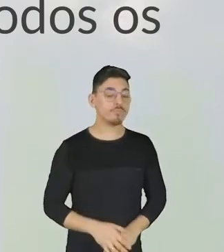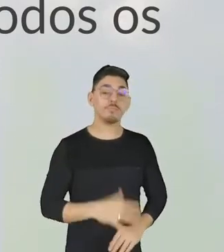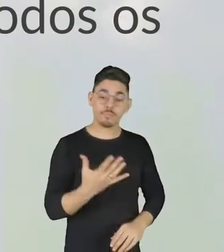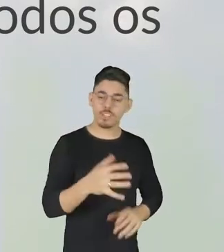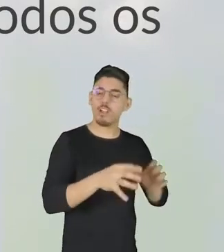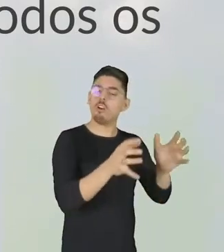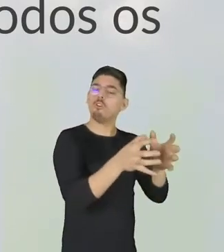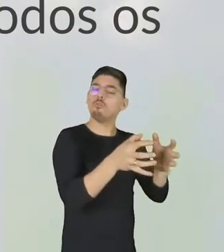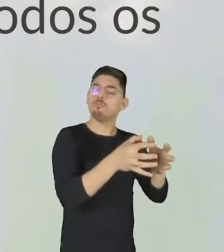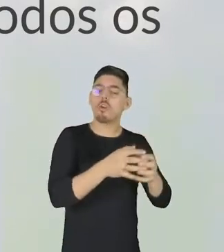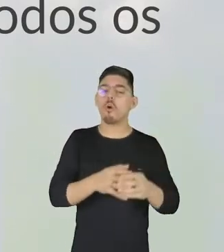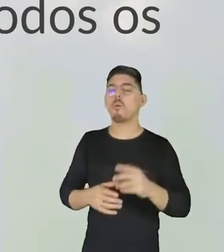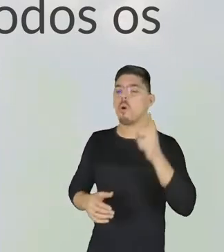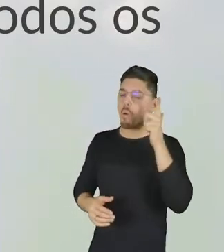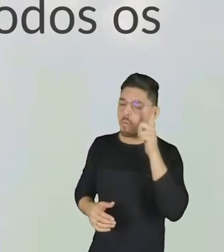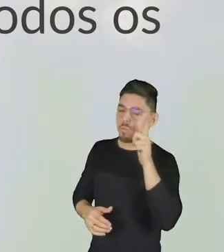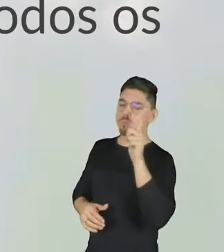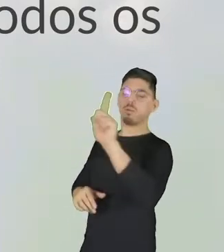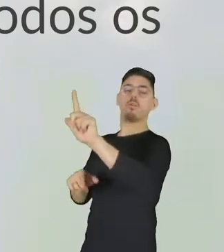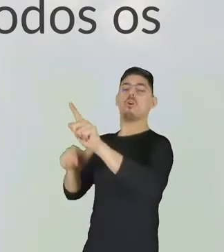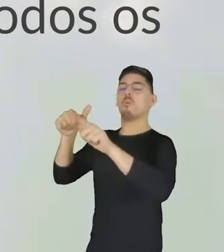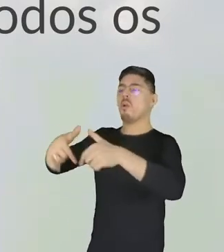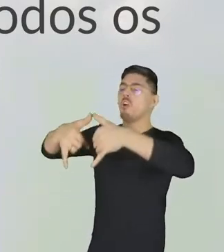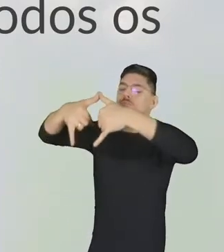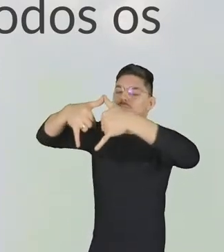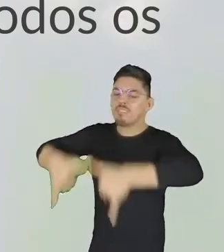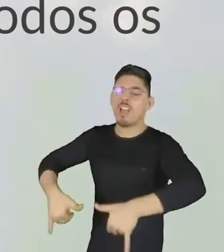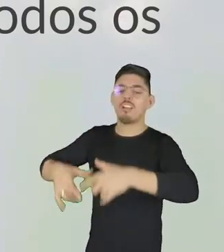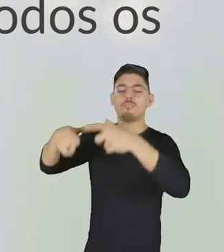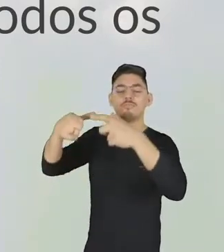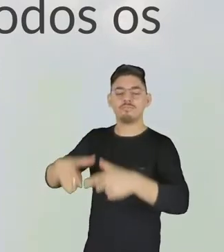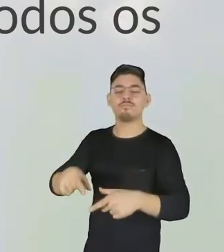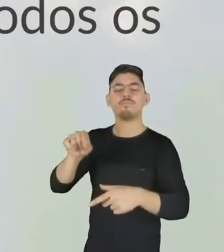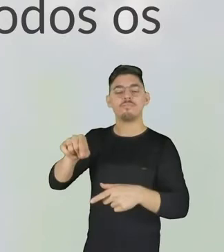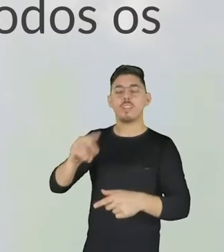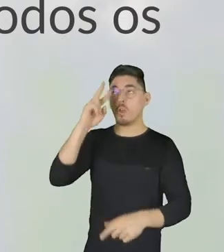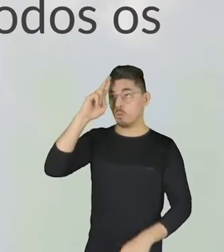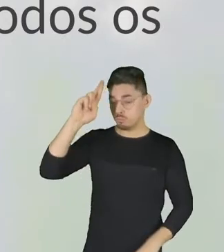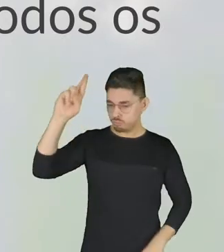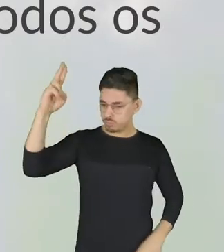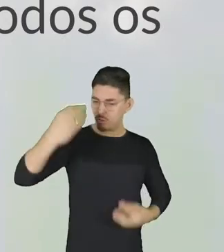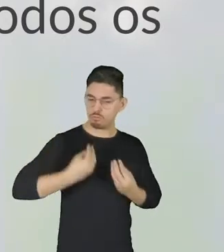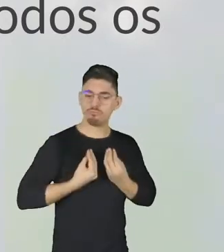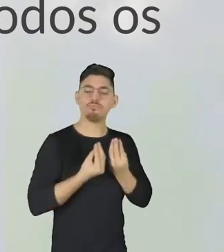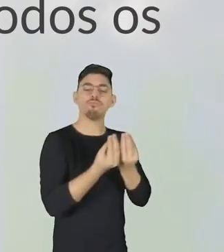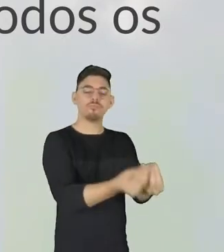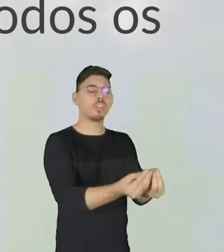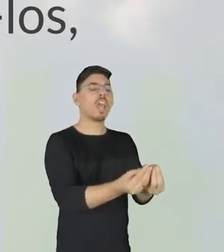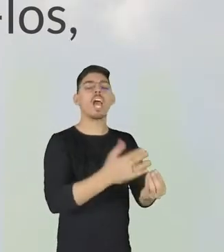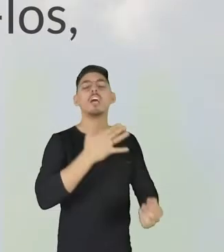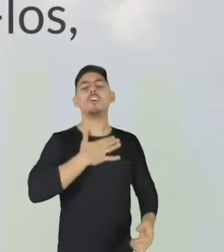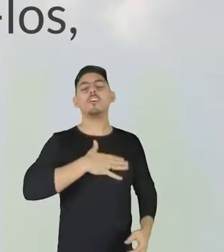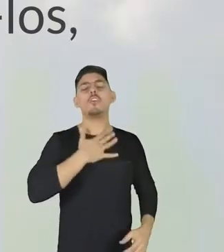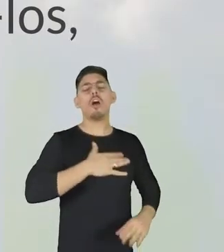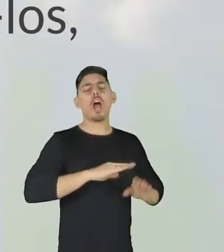tomaram posse dela e se estabeleceram ali. O Senhor lhes concedeu descanso de todos os